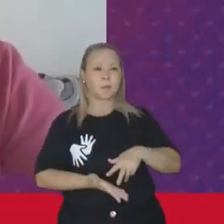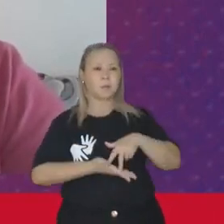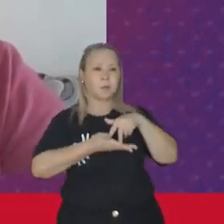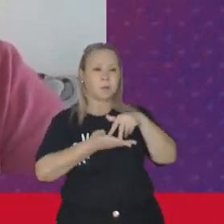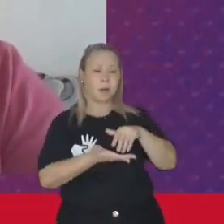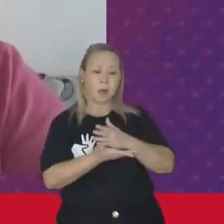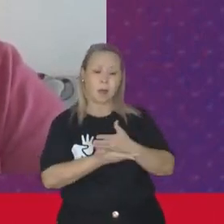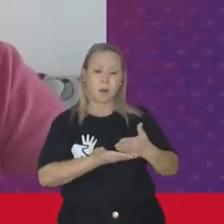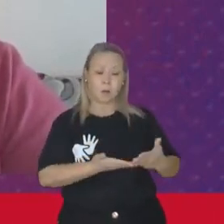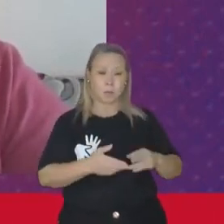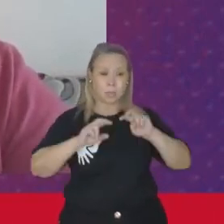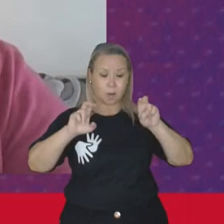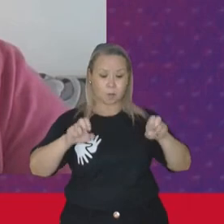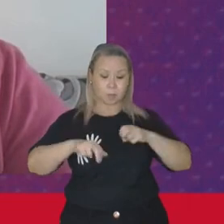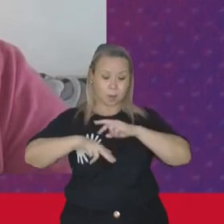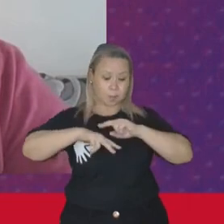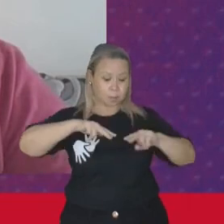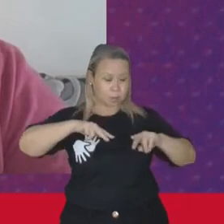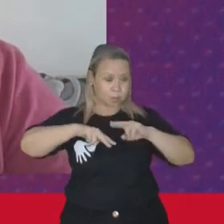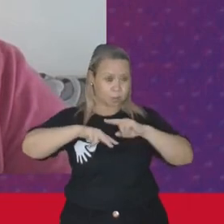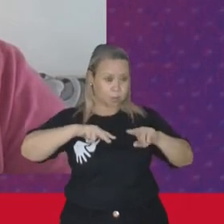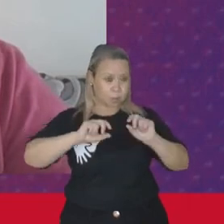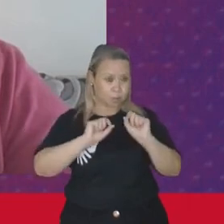introduzir o tema de gênero, que a gente